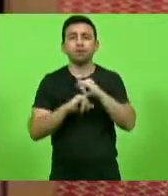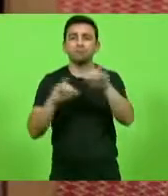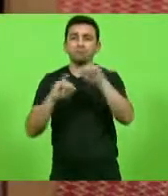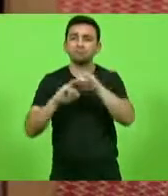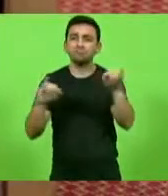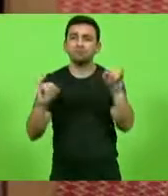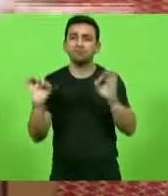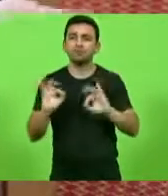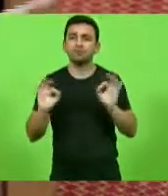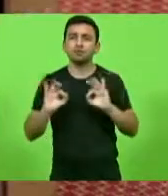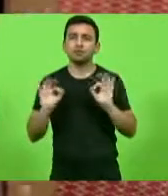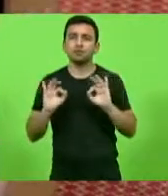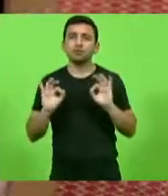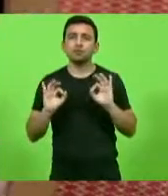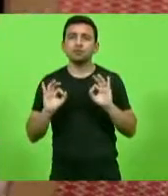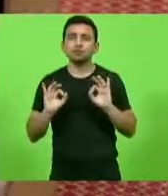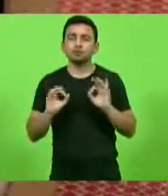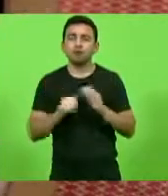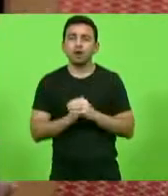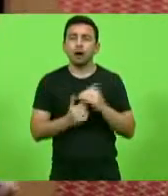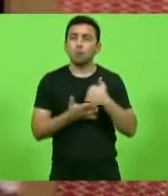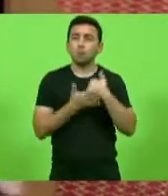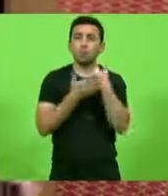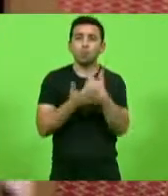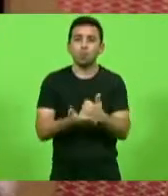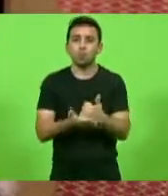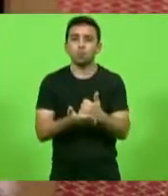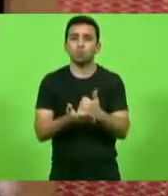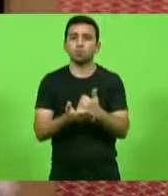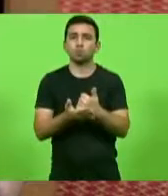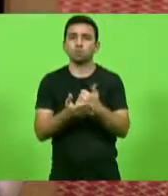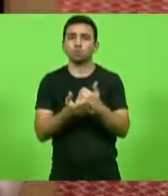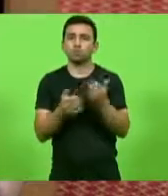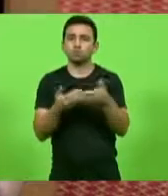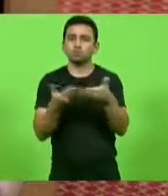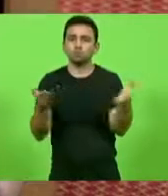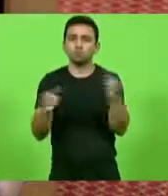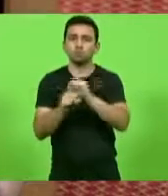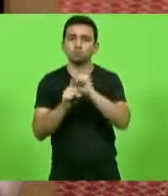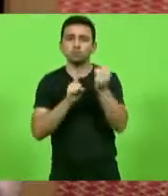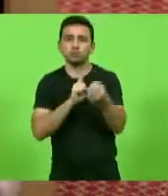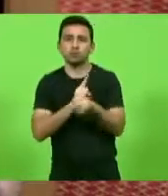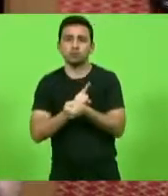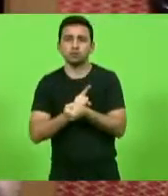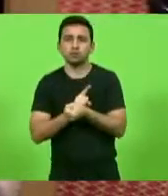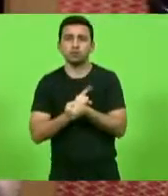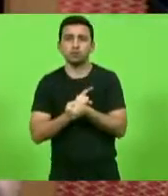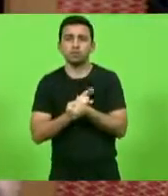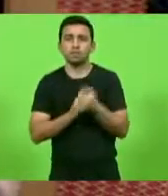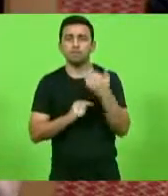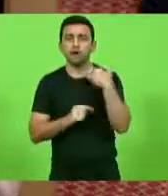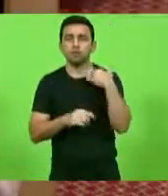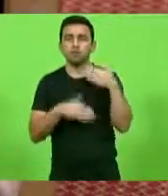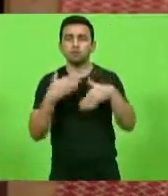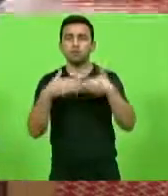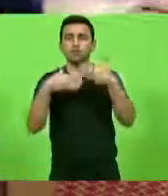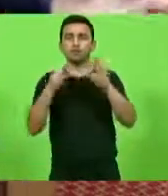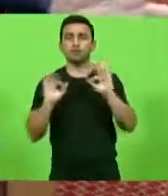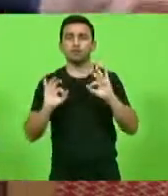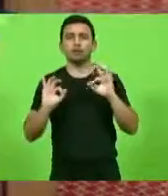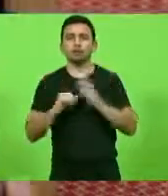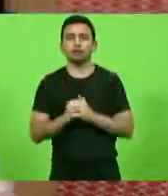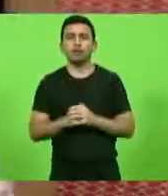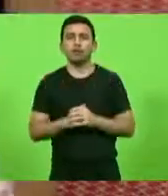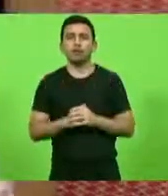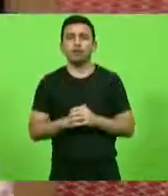deputado João Amin, de benefícios para a sociedade, não é mais o Banco de Desenvolvimento. Na verdade, é um banco